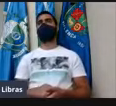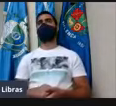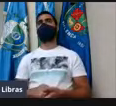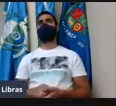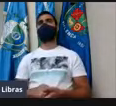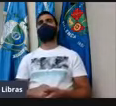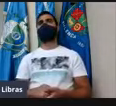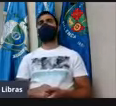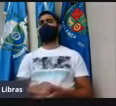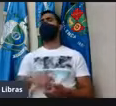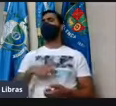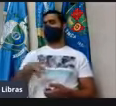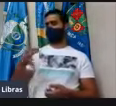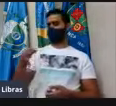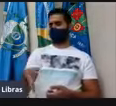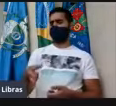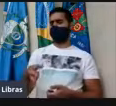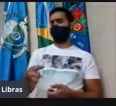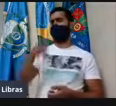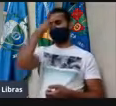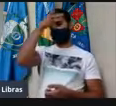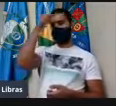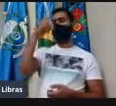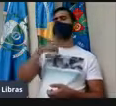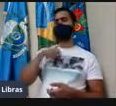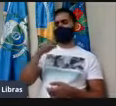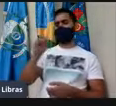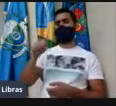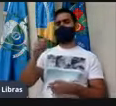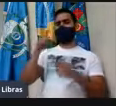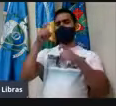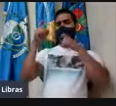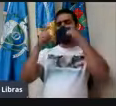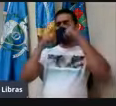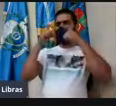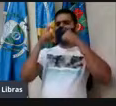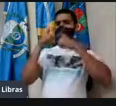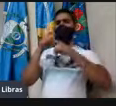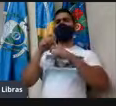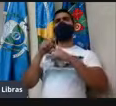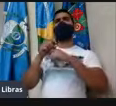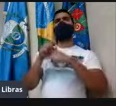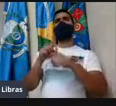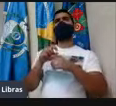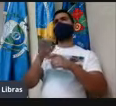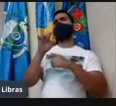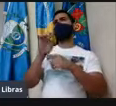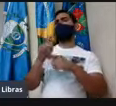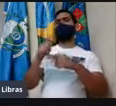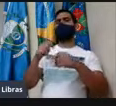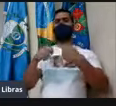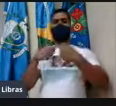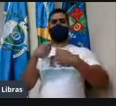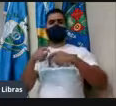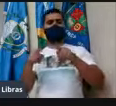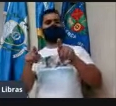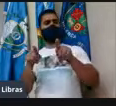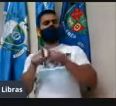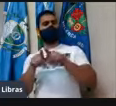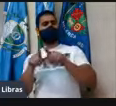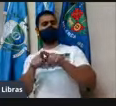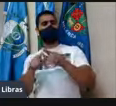o prefeito Fernandinho Graça ele tem uma preocupação muito grande, não só no aspecto financeiro, como no aspecto